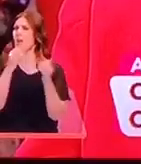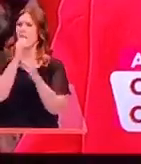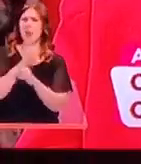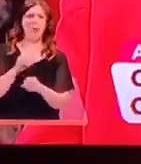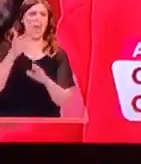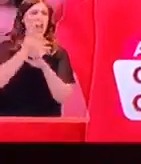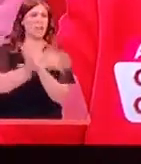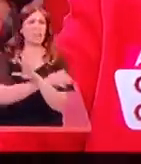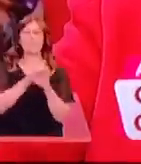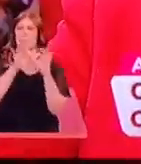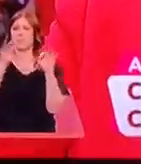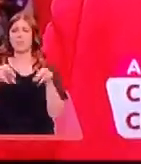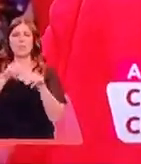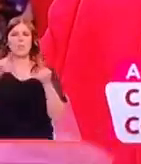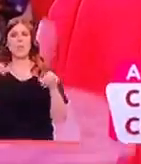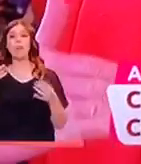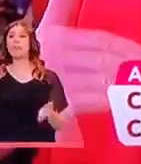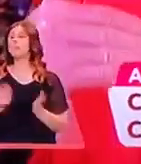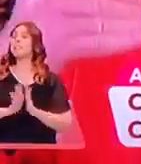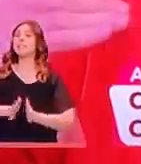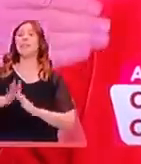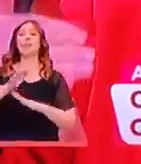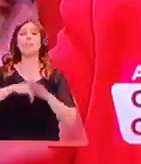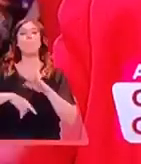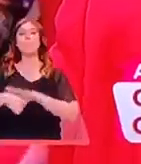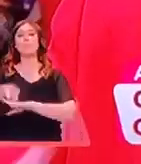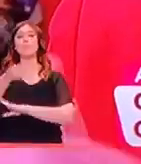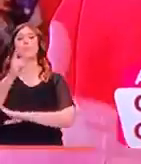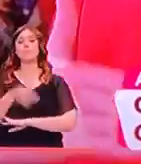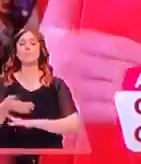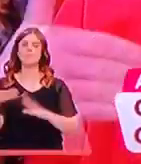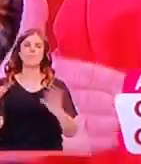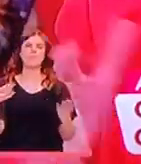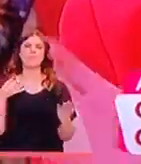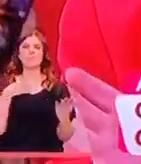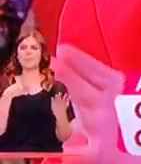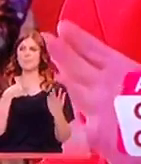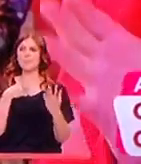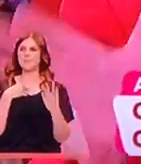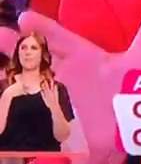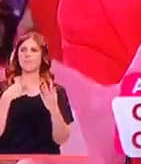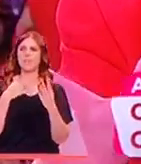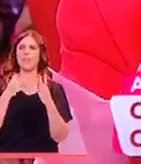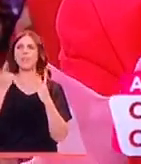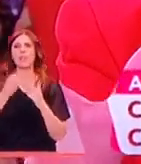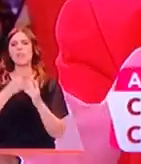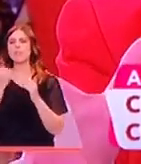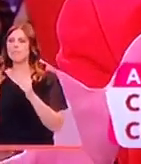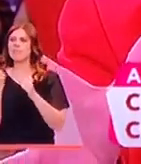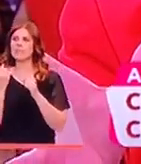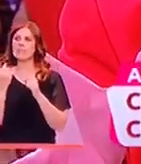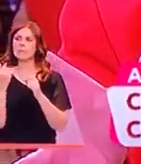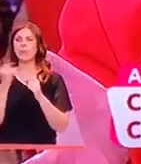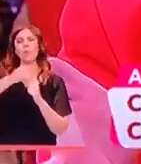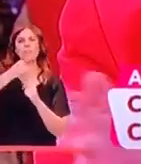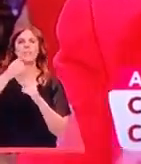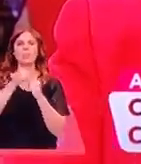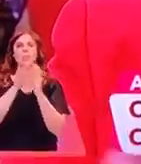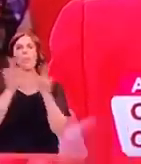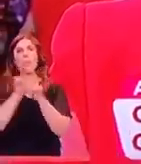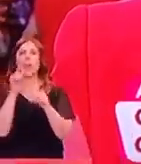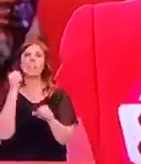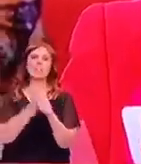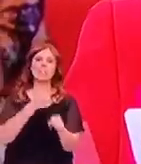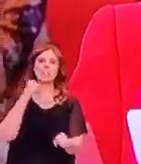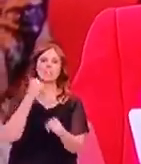você já teve, você não tem que fazer exatamente uma contramão, você tem que contradizer tudo isso. É um exercício, não é?